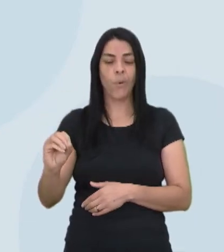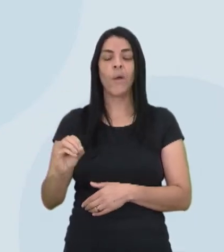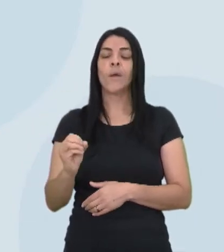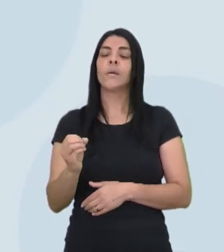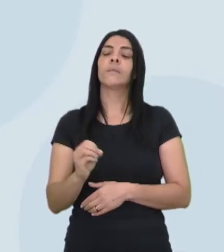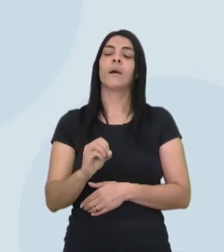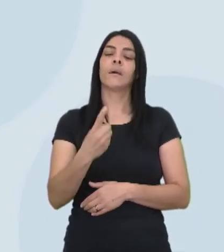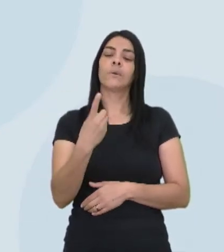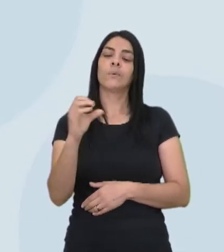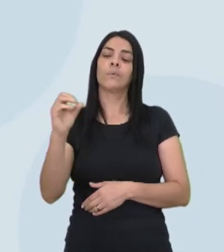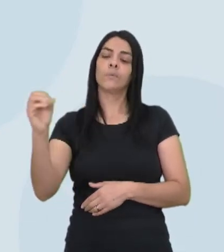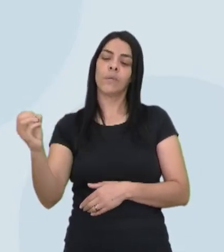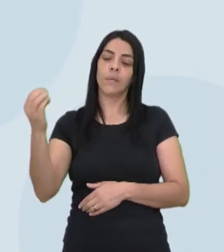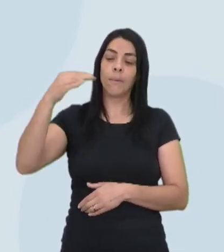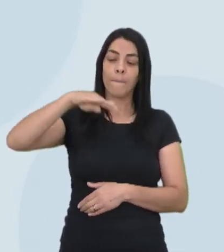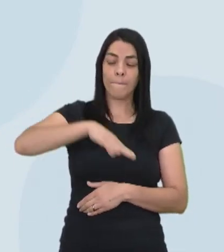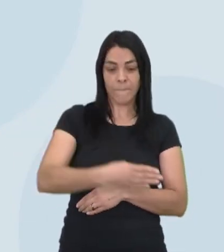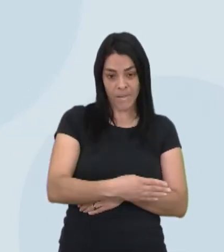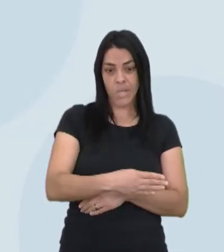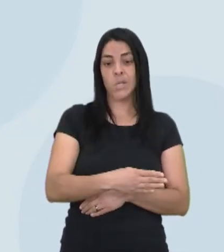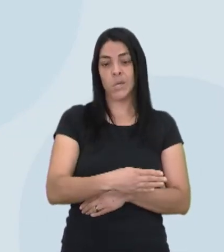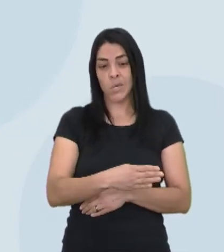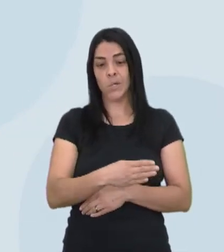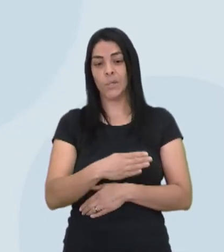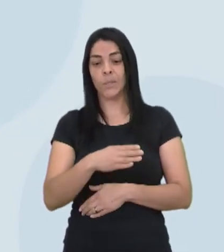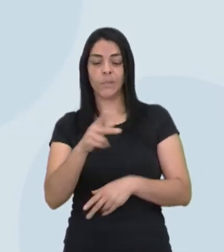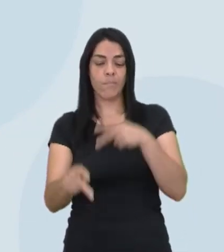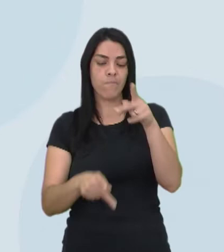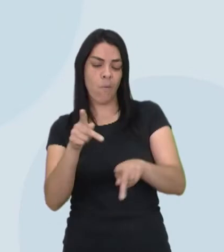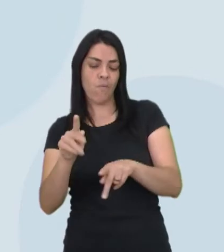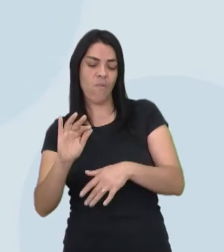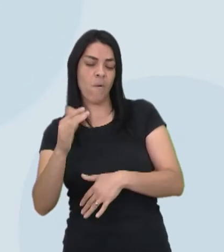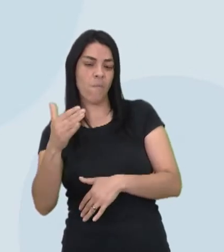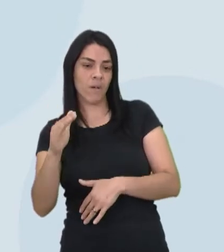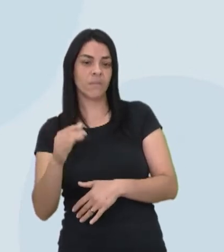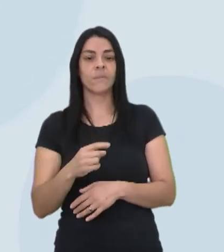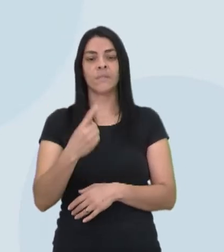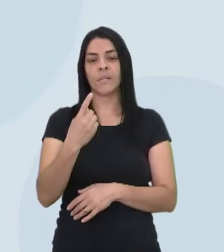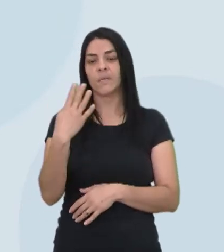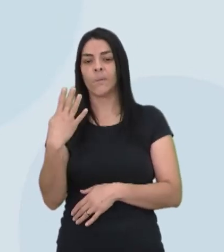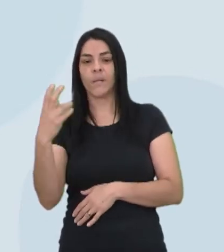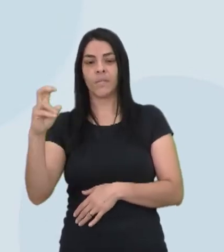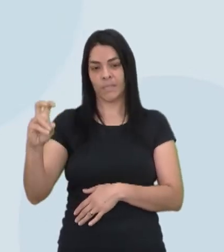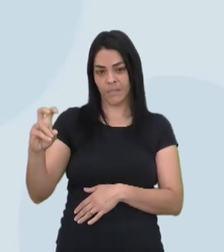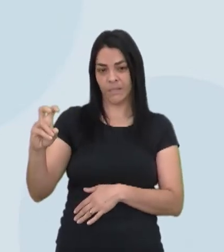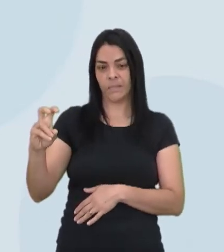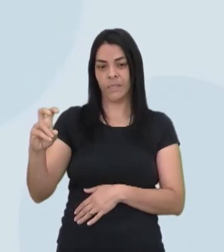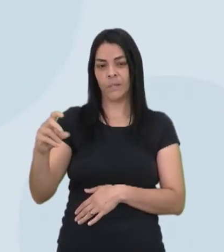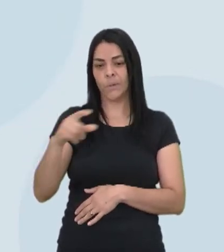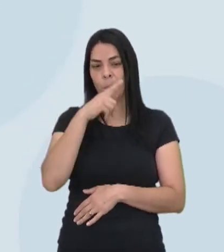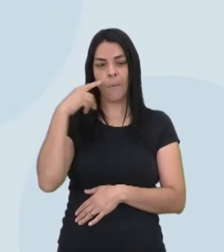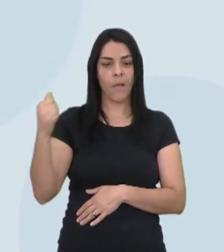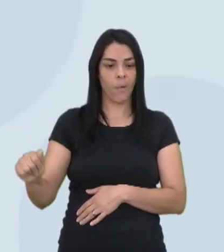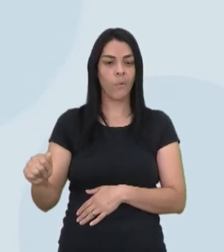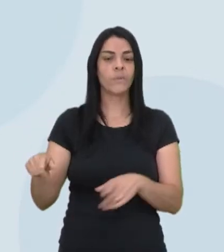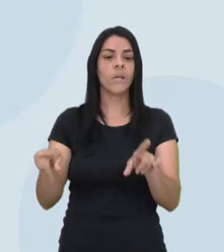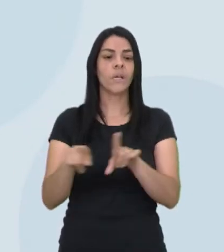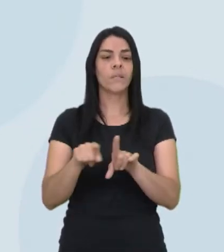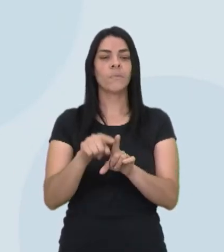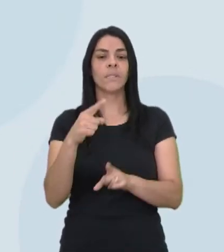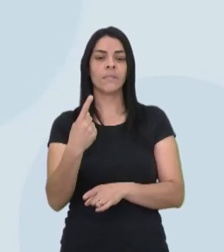habitantes, né? 170 para Bangladesh, 145 na Rússia e 127 no México.